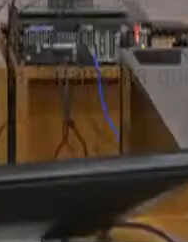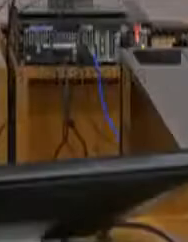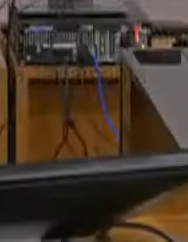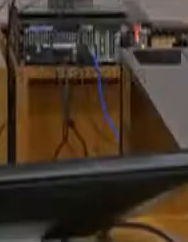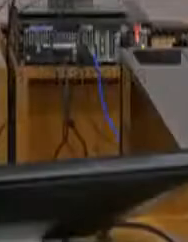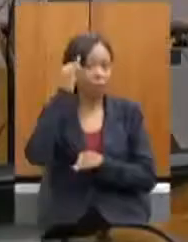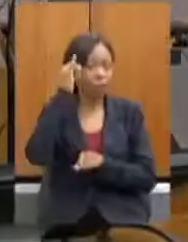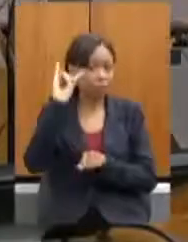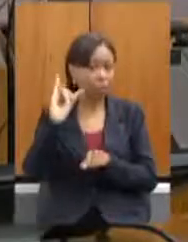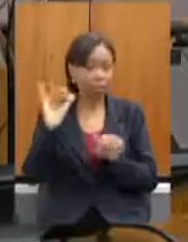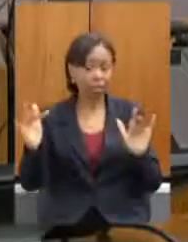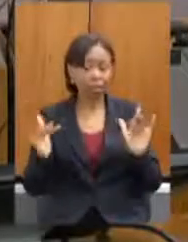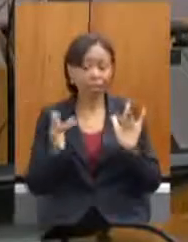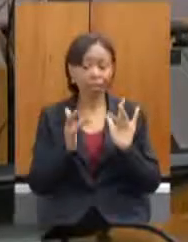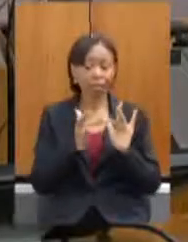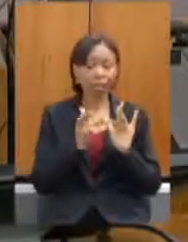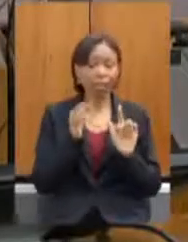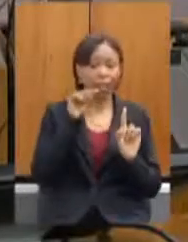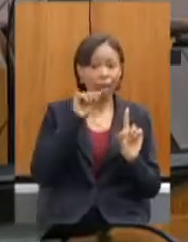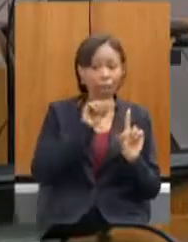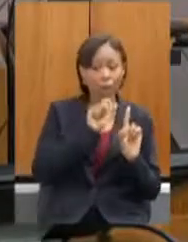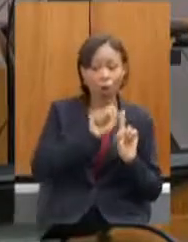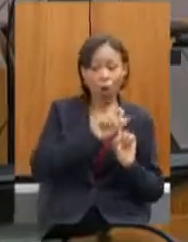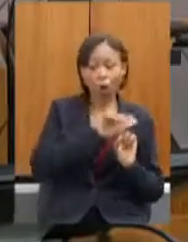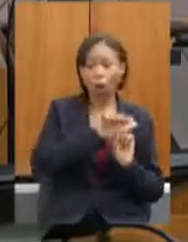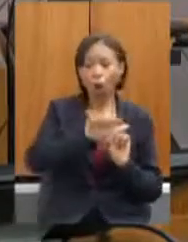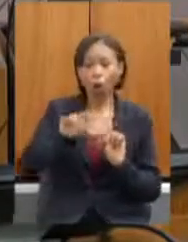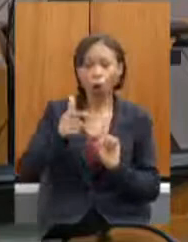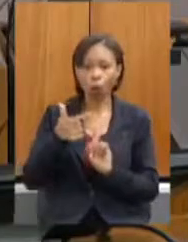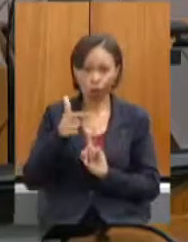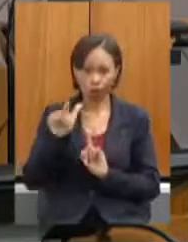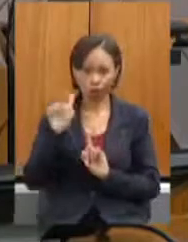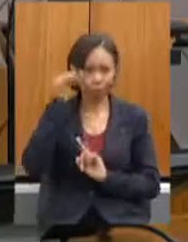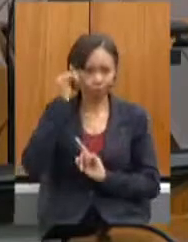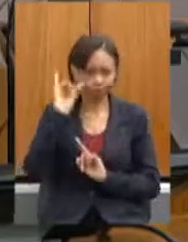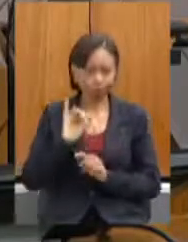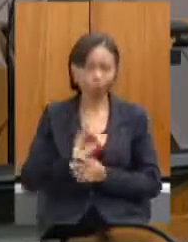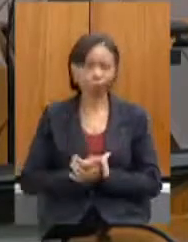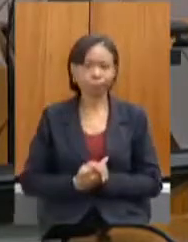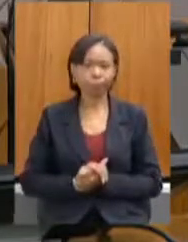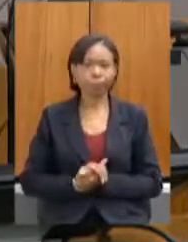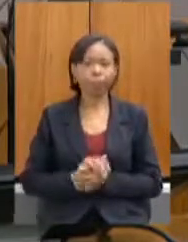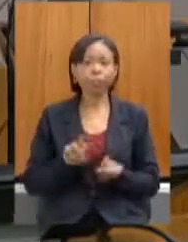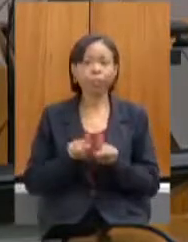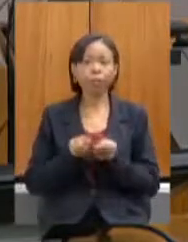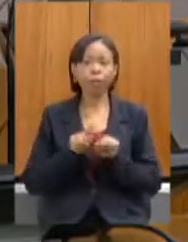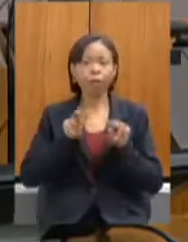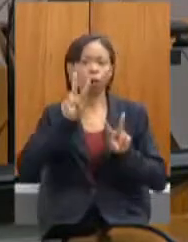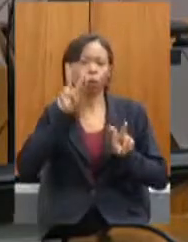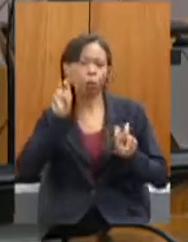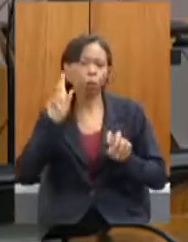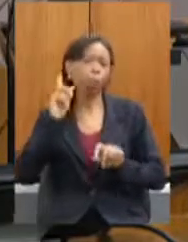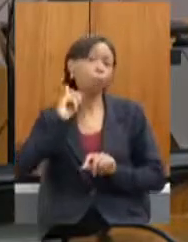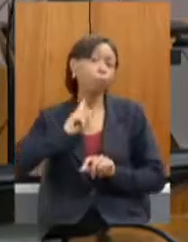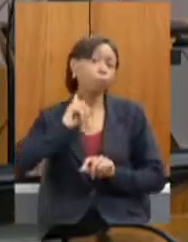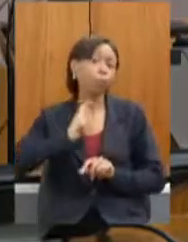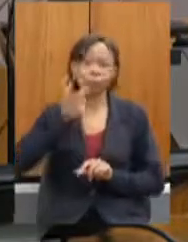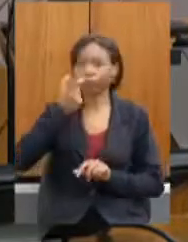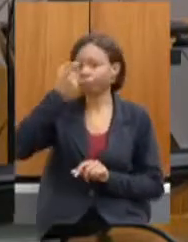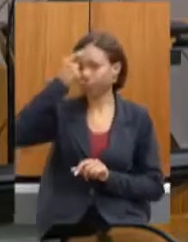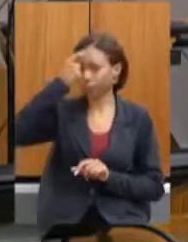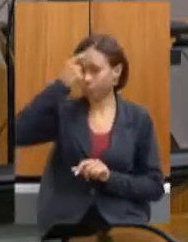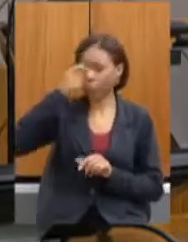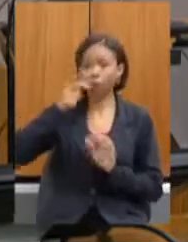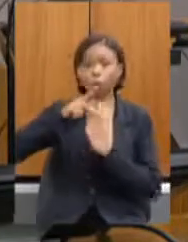que um contactante contamine outras pessoas pode passar e o Minas consciente ele para nós